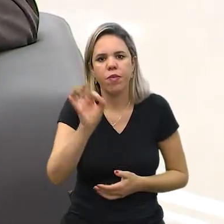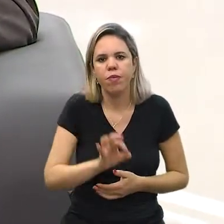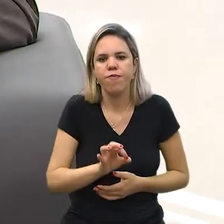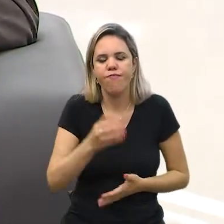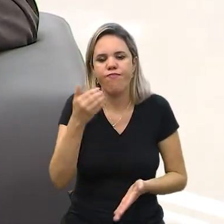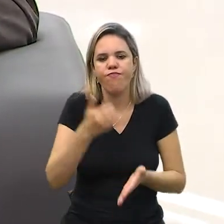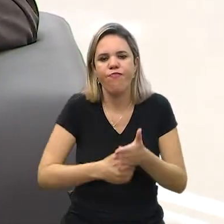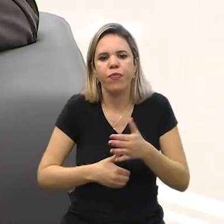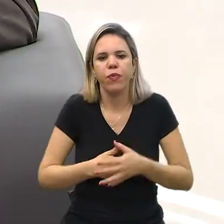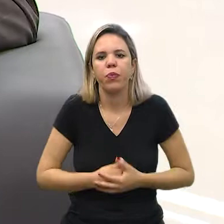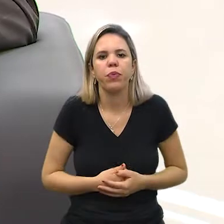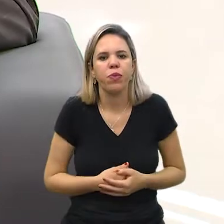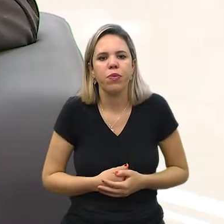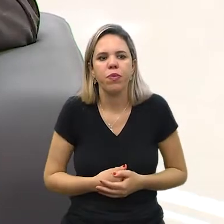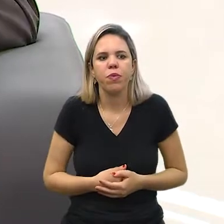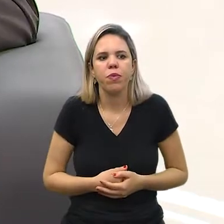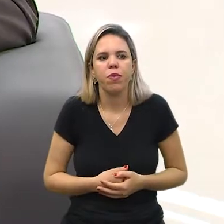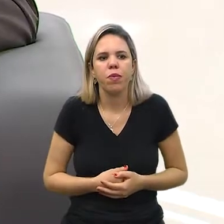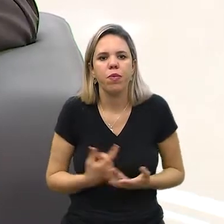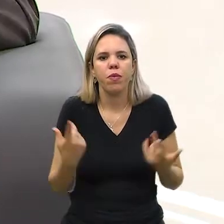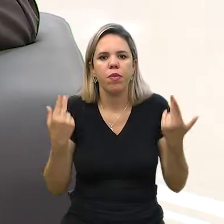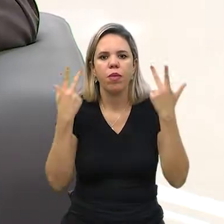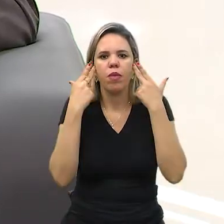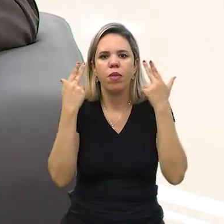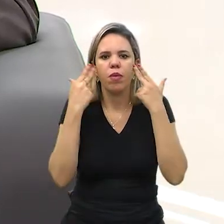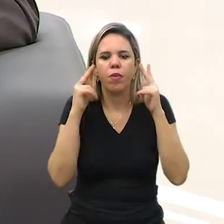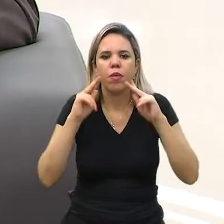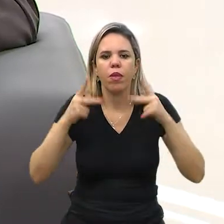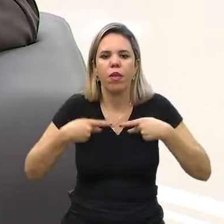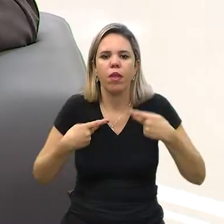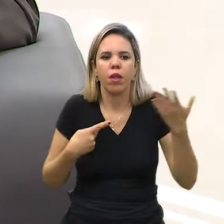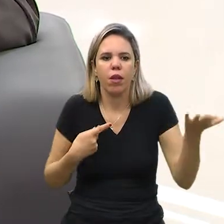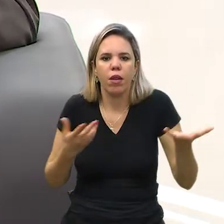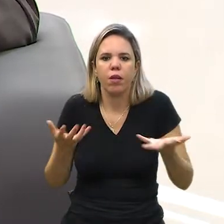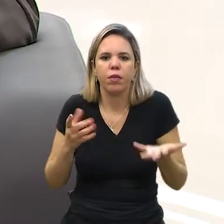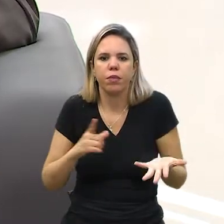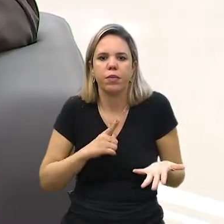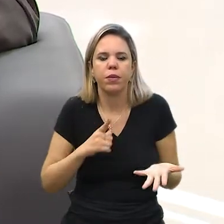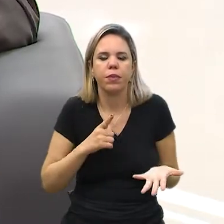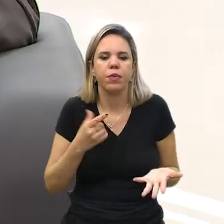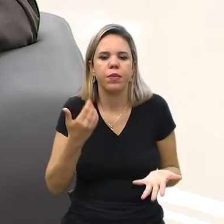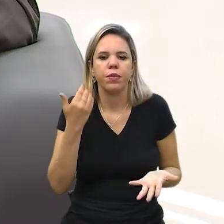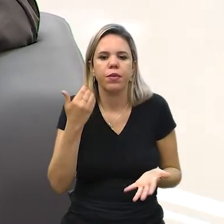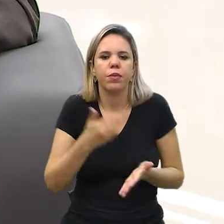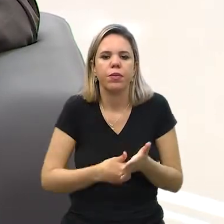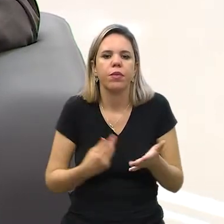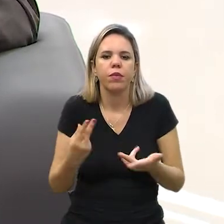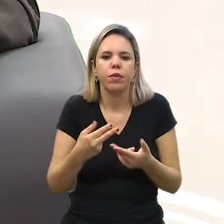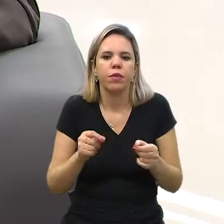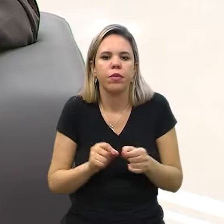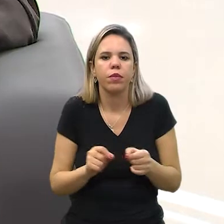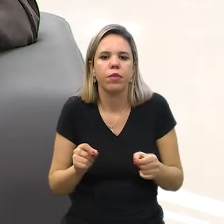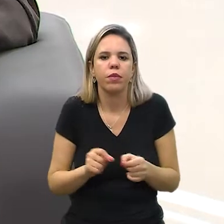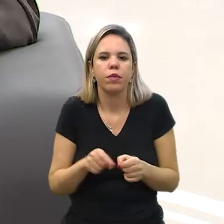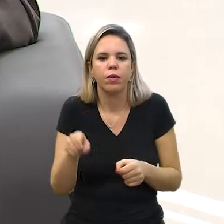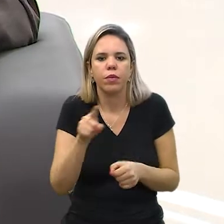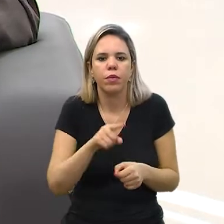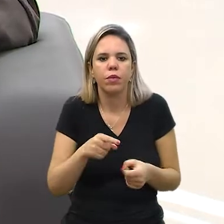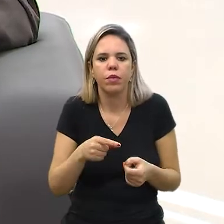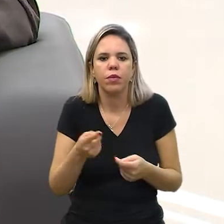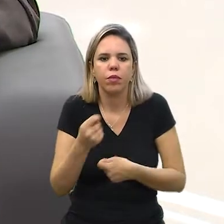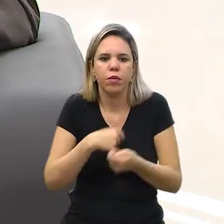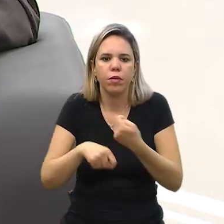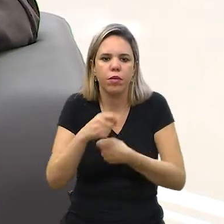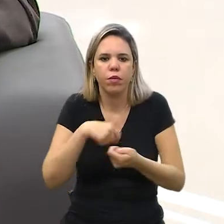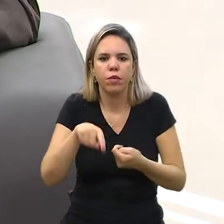50% de desconto, tá? É comum do ser humano querer ter uma vantagem sobre alguma coisa, algum